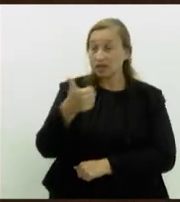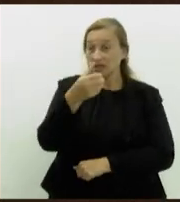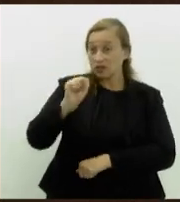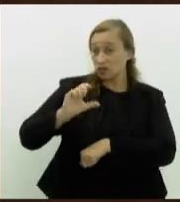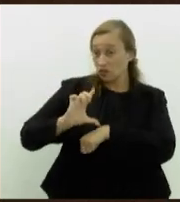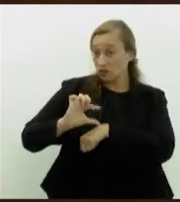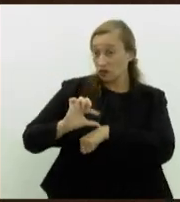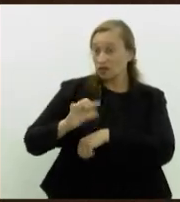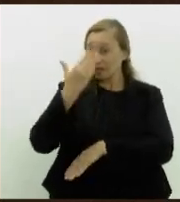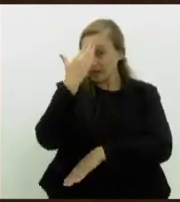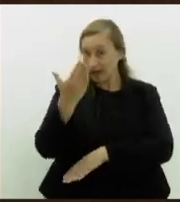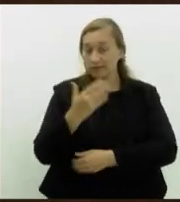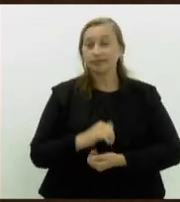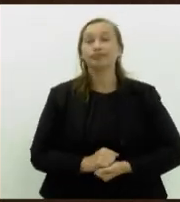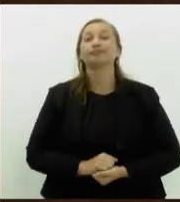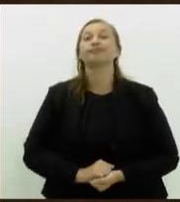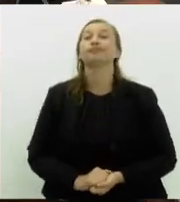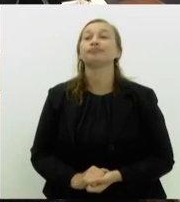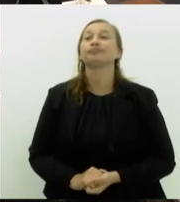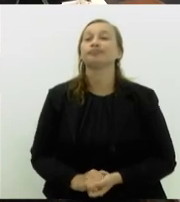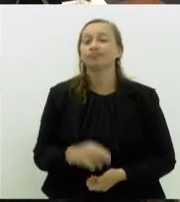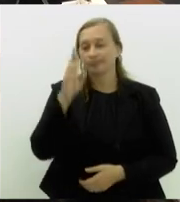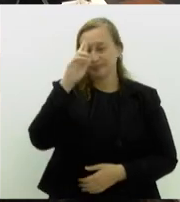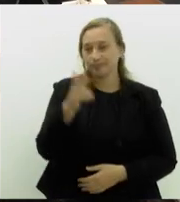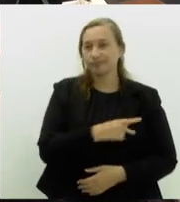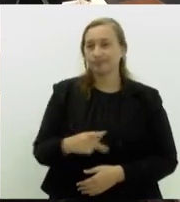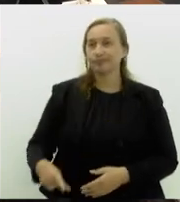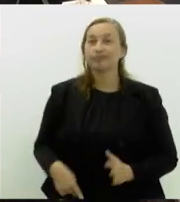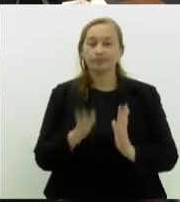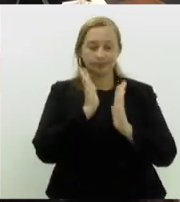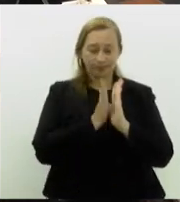horas. Muito obrigado. Presidente, pela ordem.